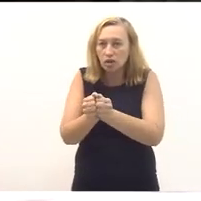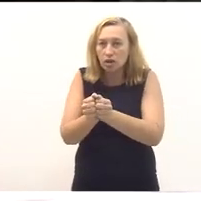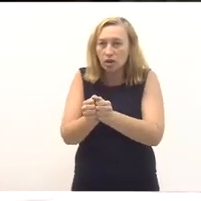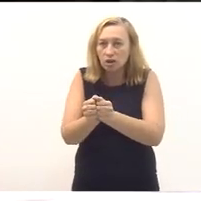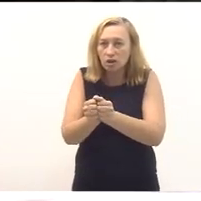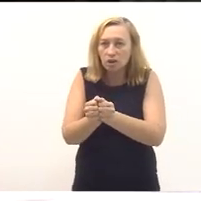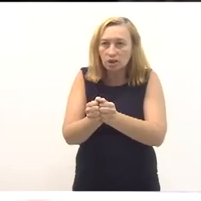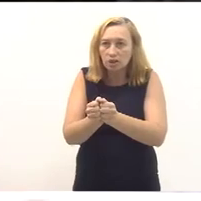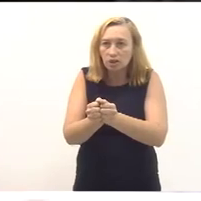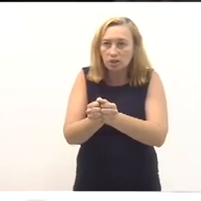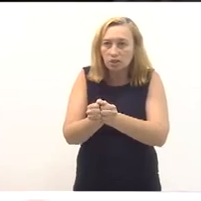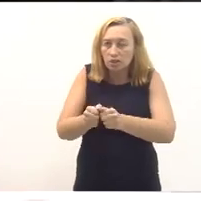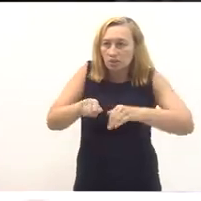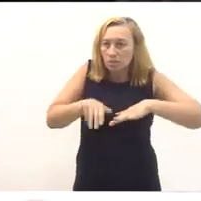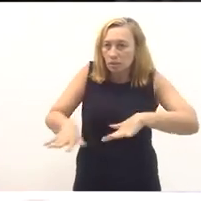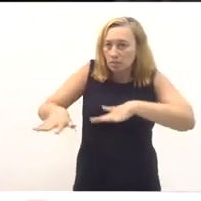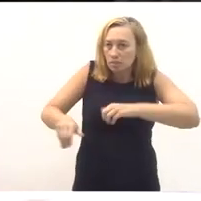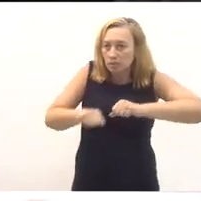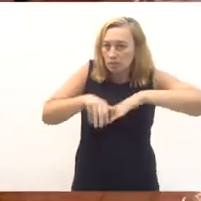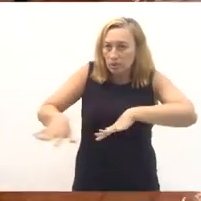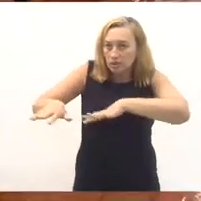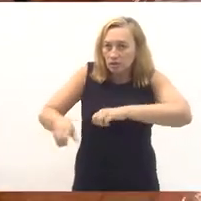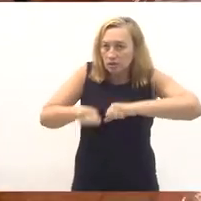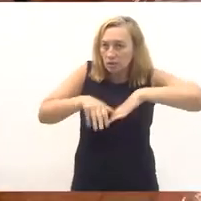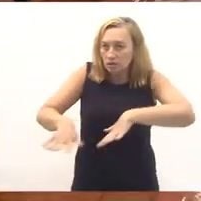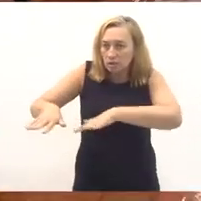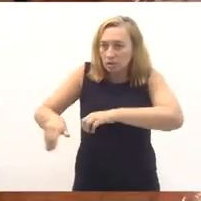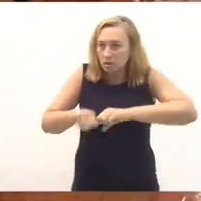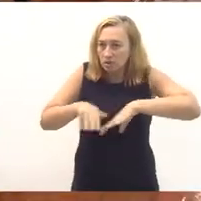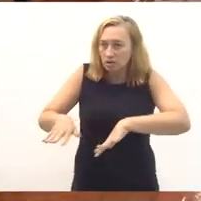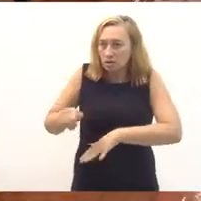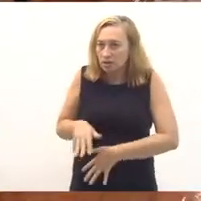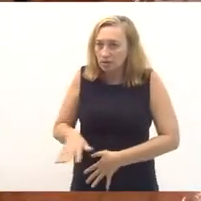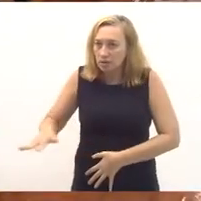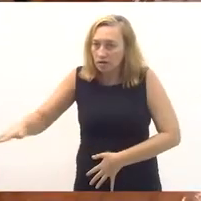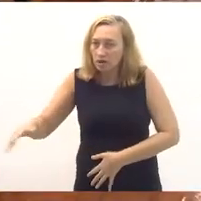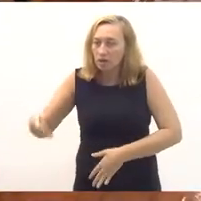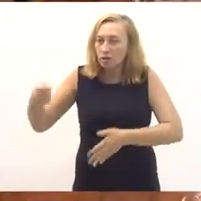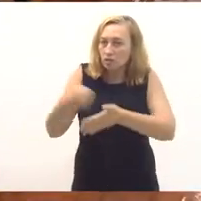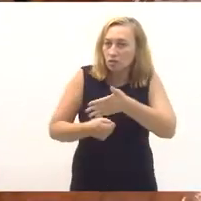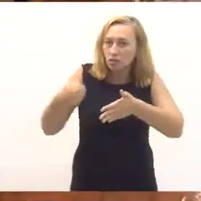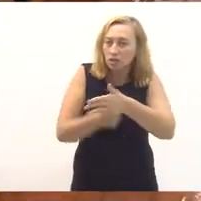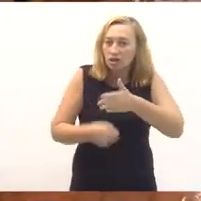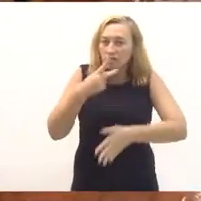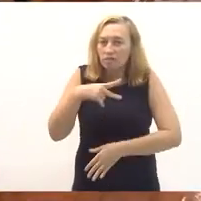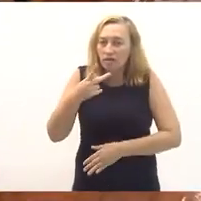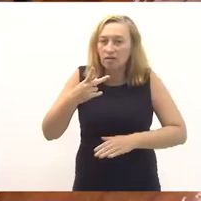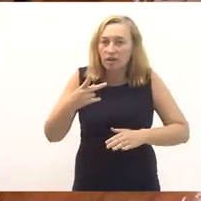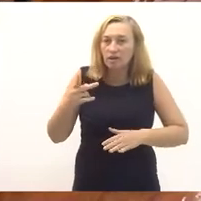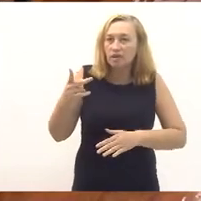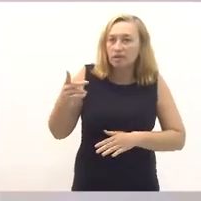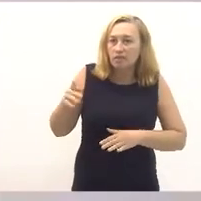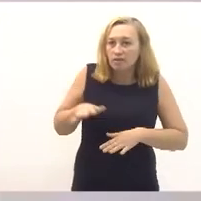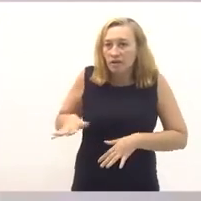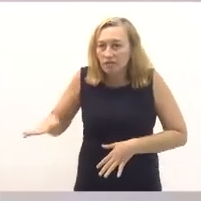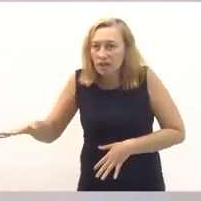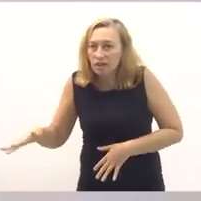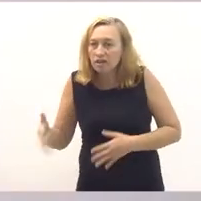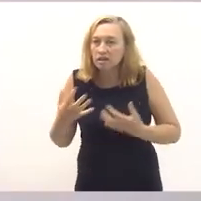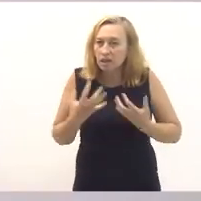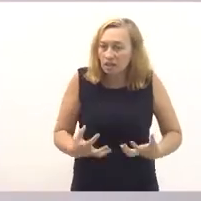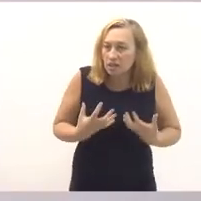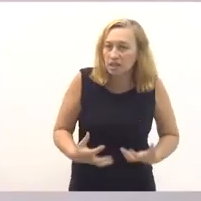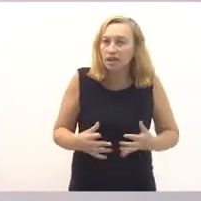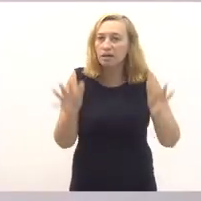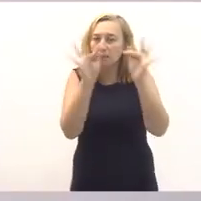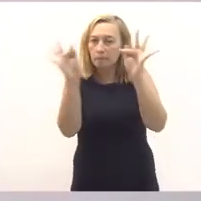só uma só marcha e descer descer mesmo lutando e dizendo que a favela tá cansada que a gente quer